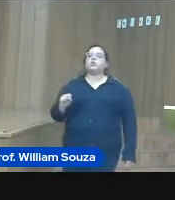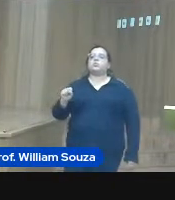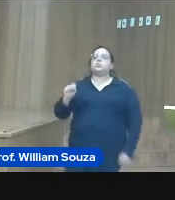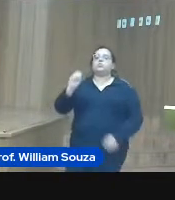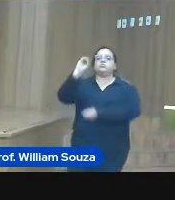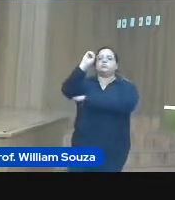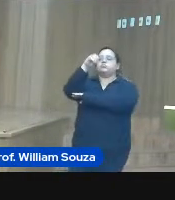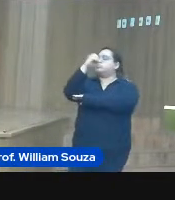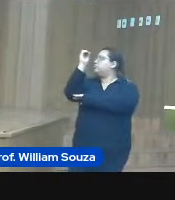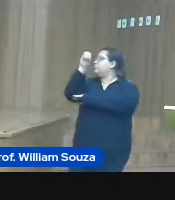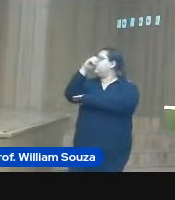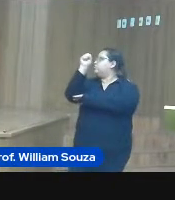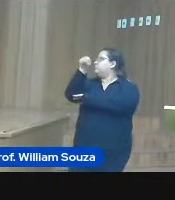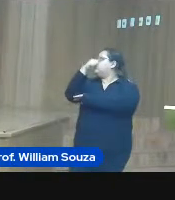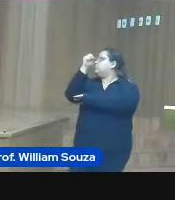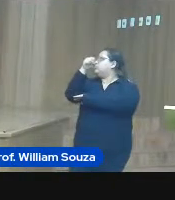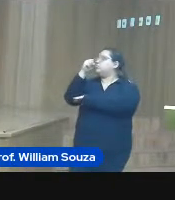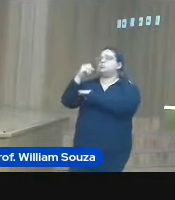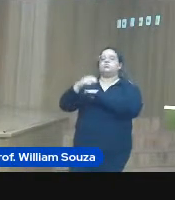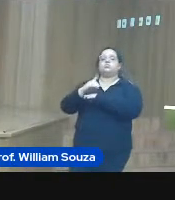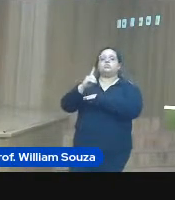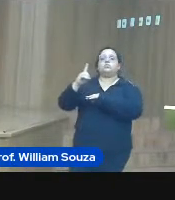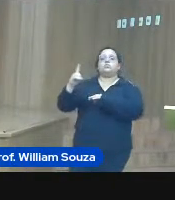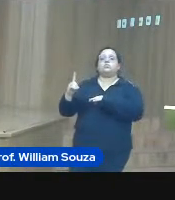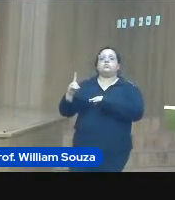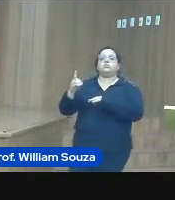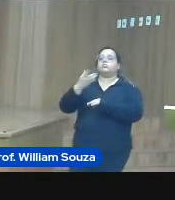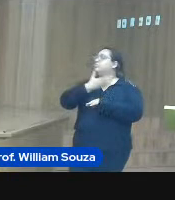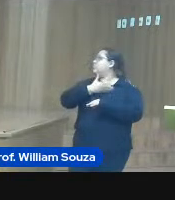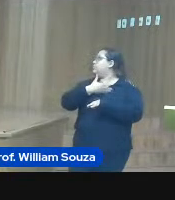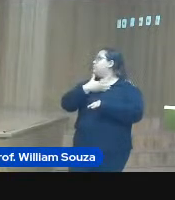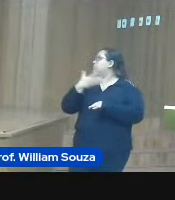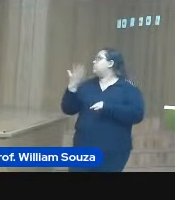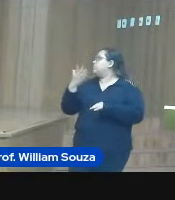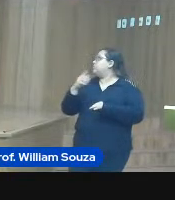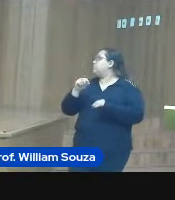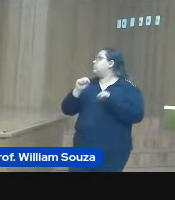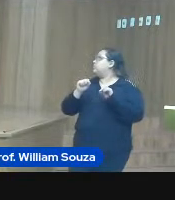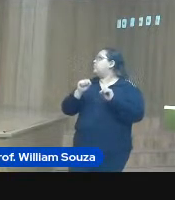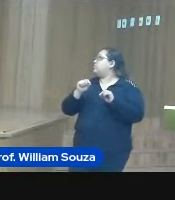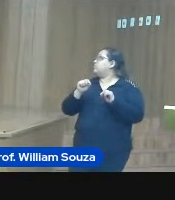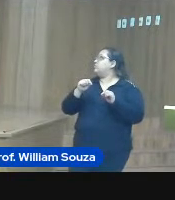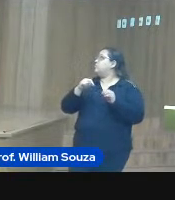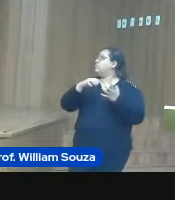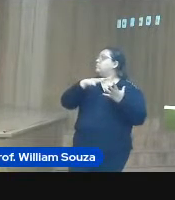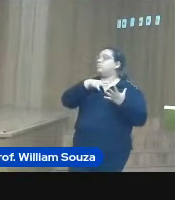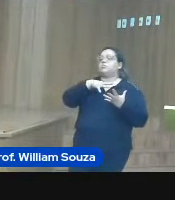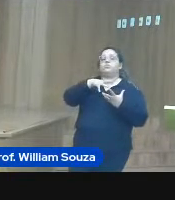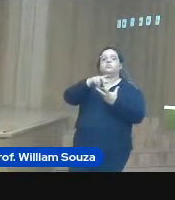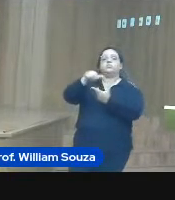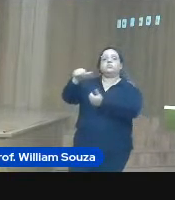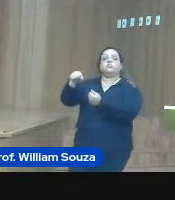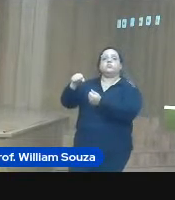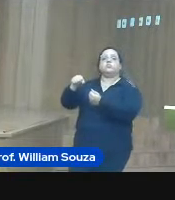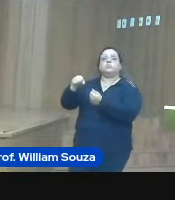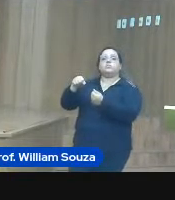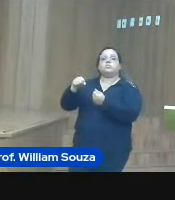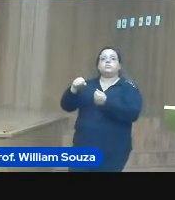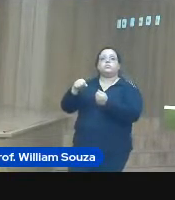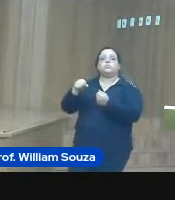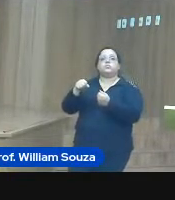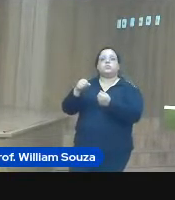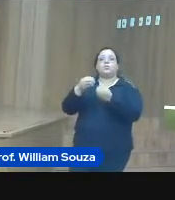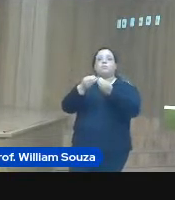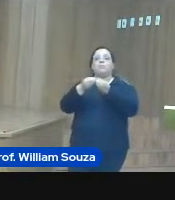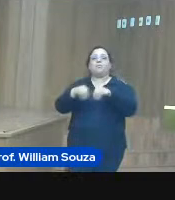lá no Rio Grande do Sul, o que está acontecendo no mundo inteiro, as tragédias climáticas,